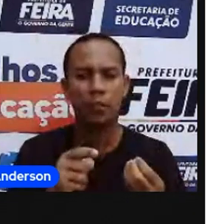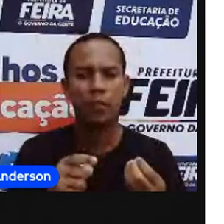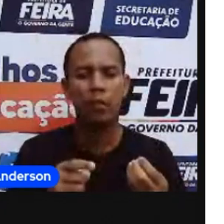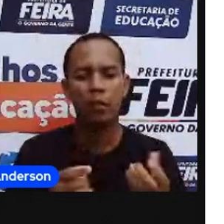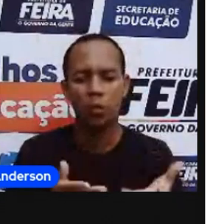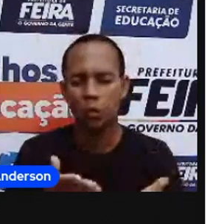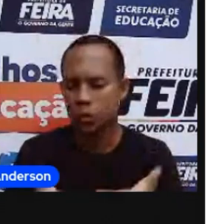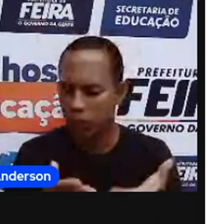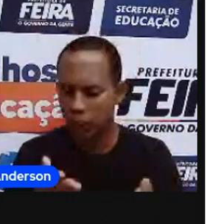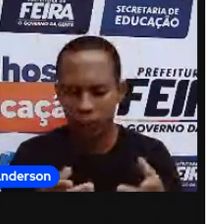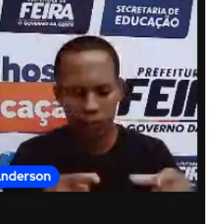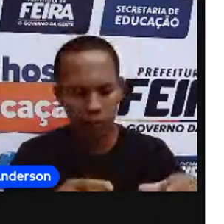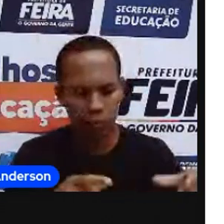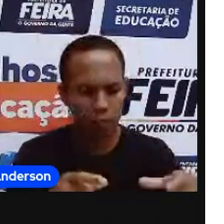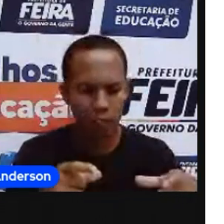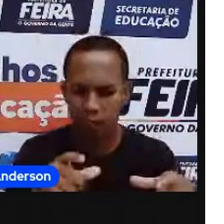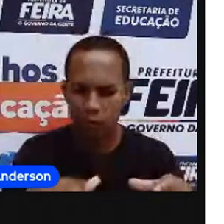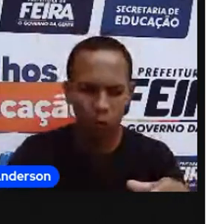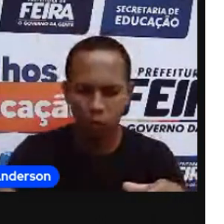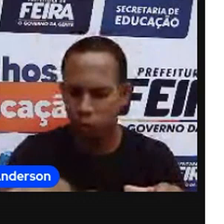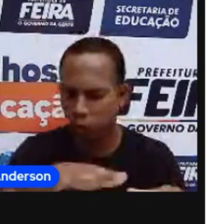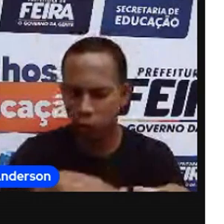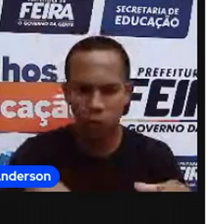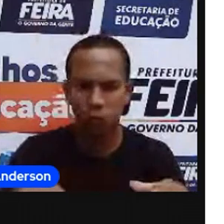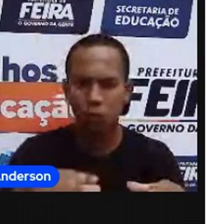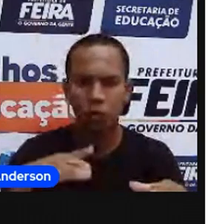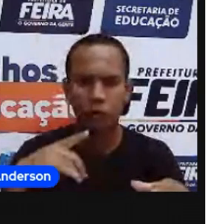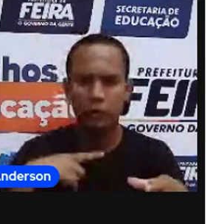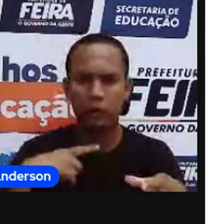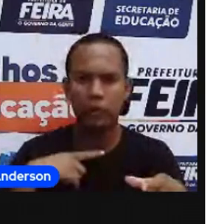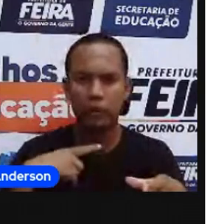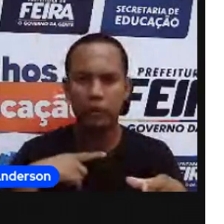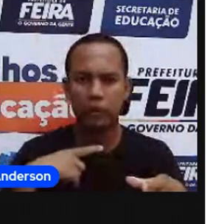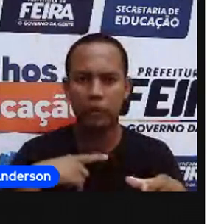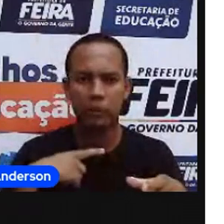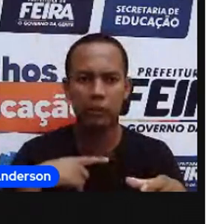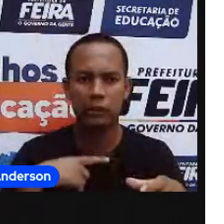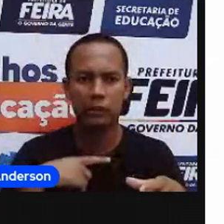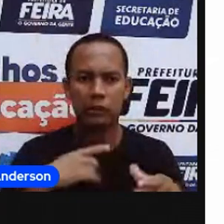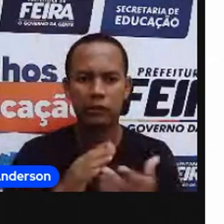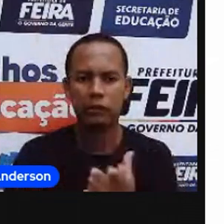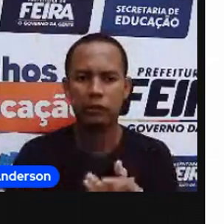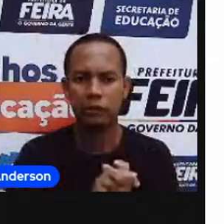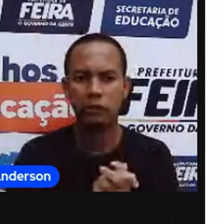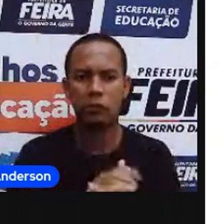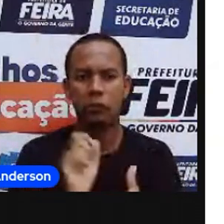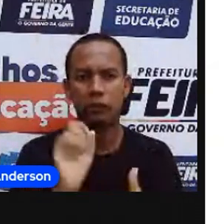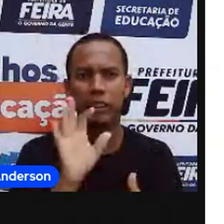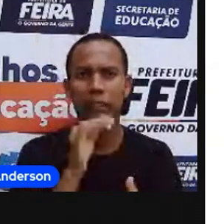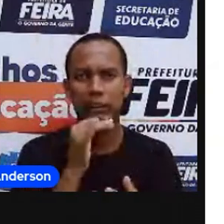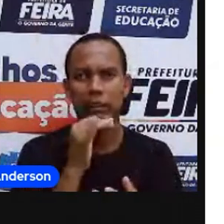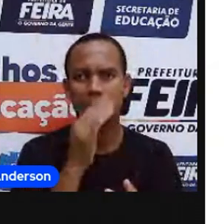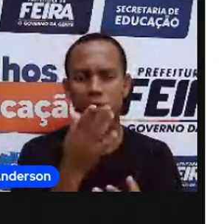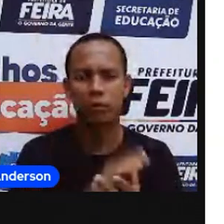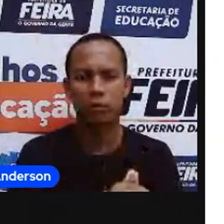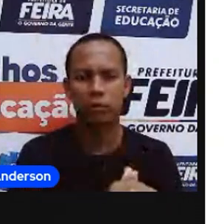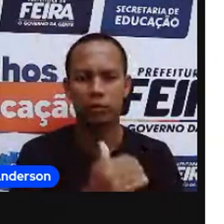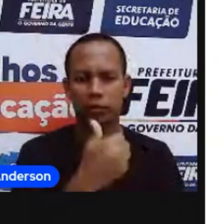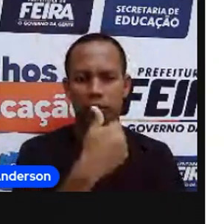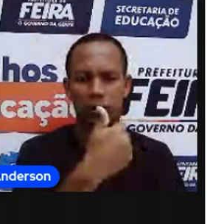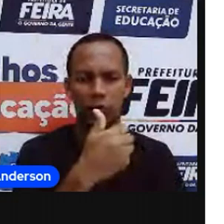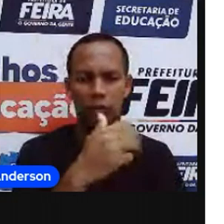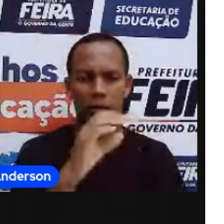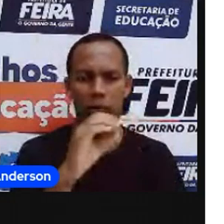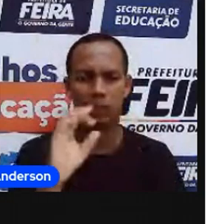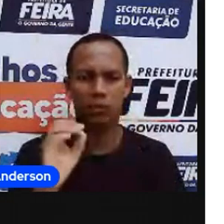pegar um todo, você tem uma R$100, né? Vamos imaginar assim,